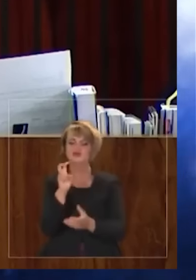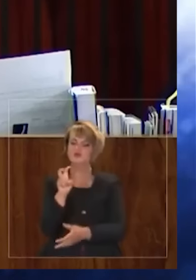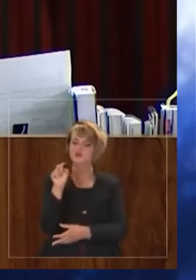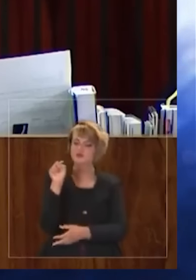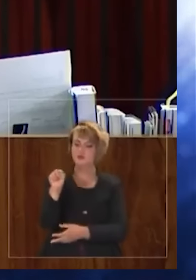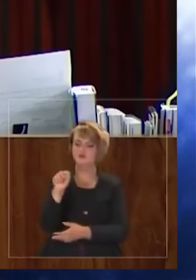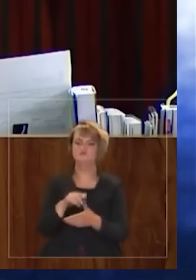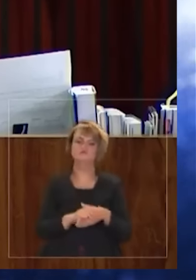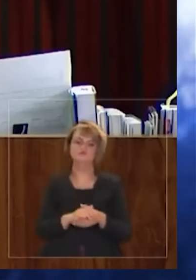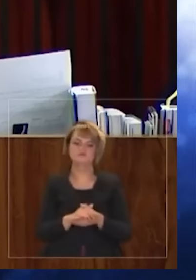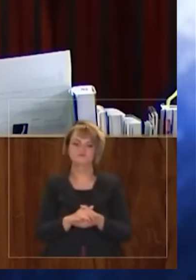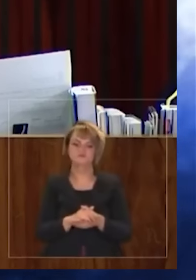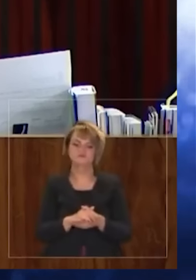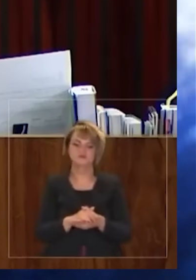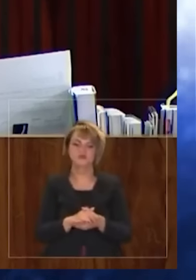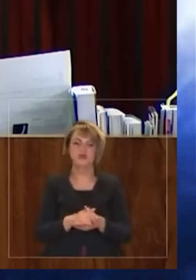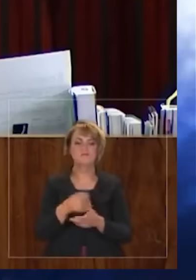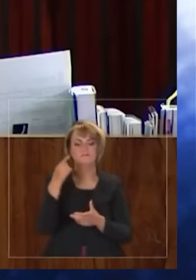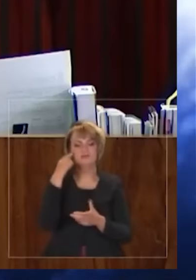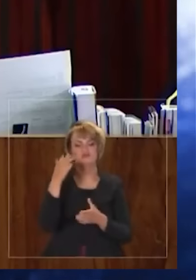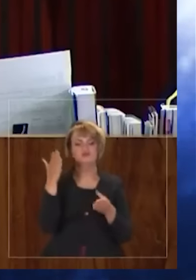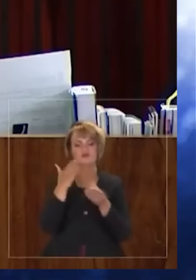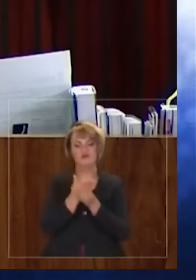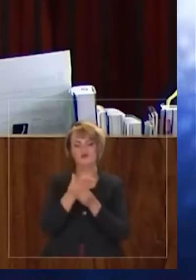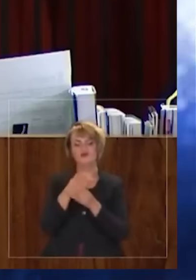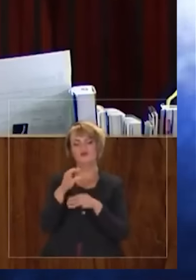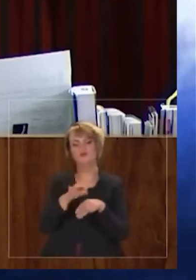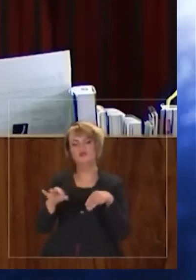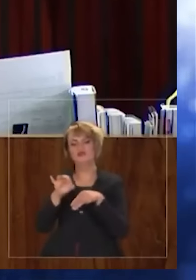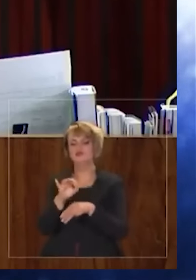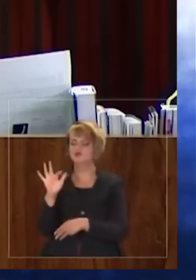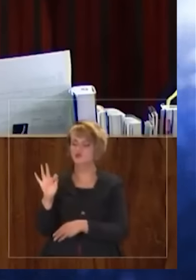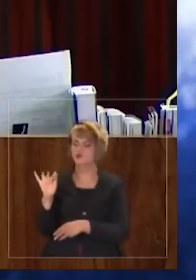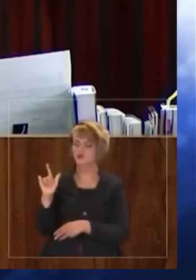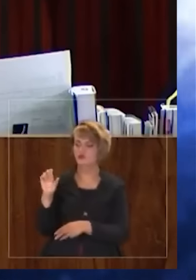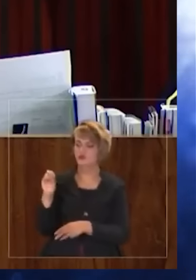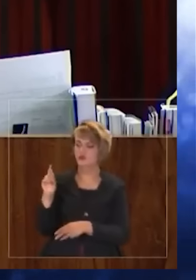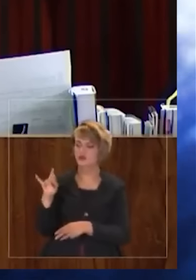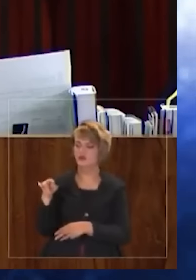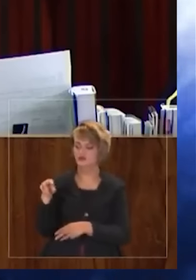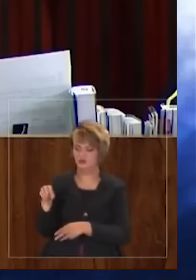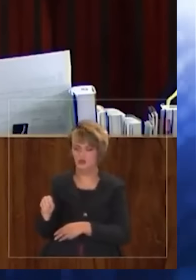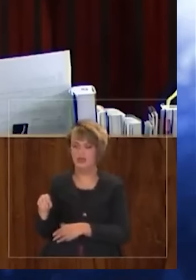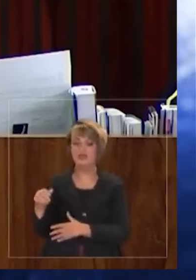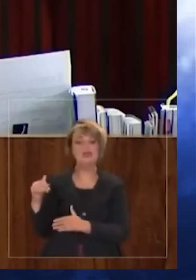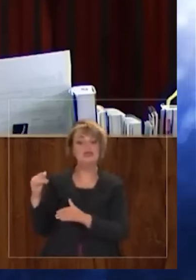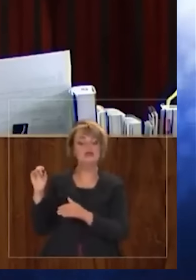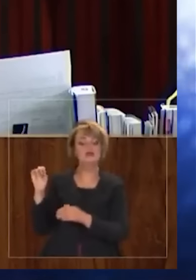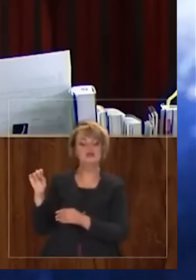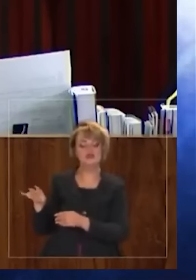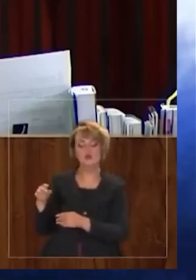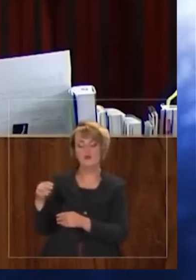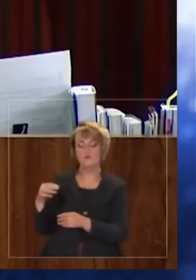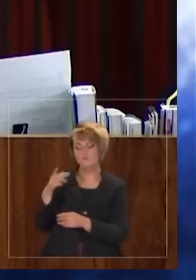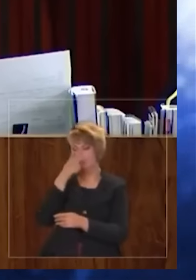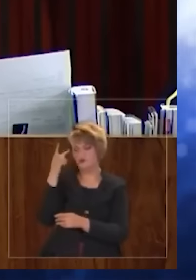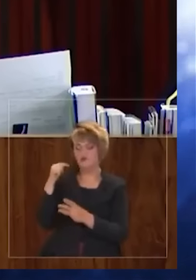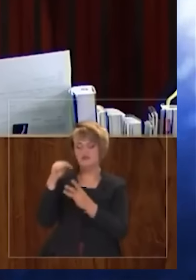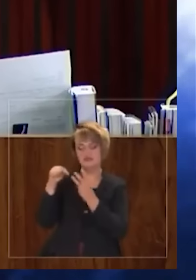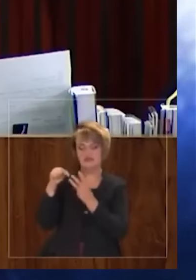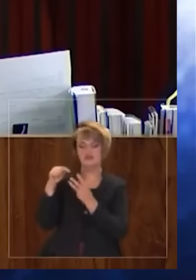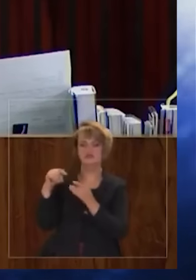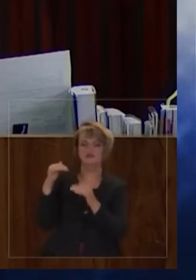R 5.000 nos termos do voto do ministro Floriano de Azevedo Marques vencidos o relator a ministra Isabel Galote o